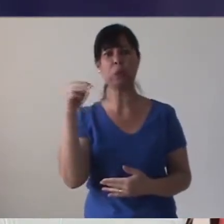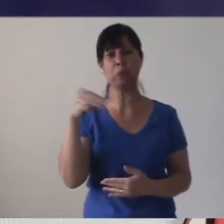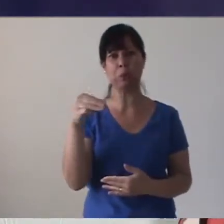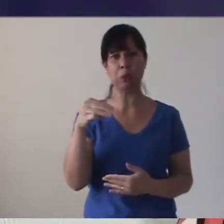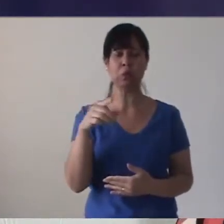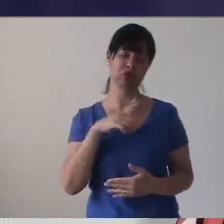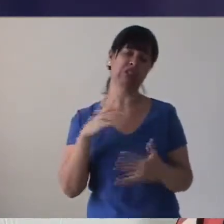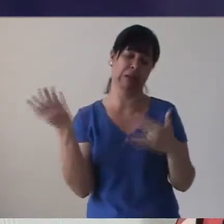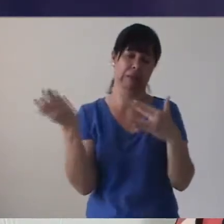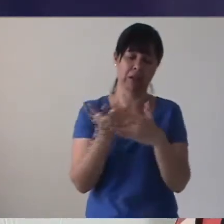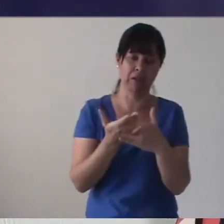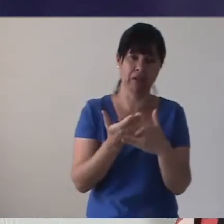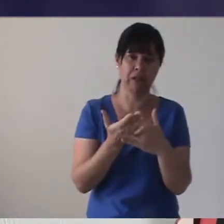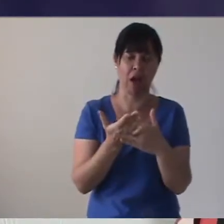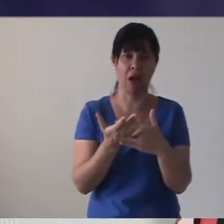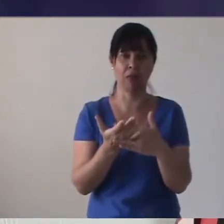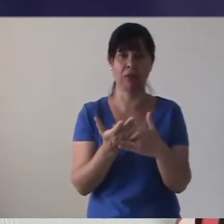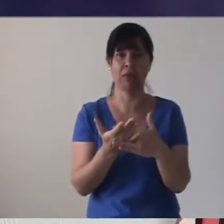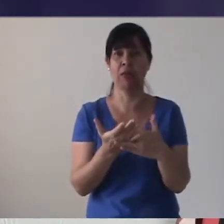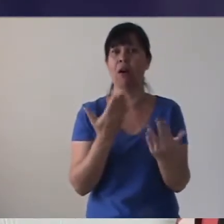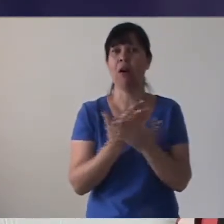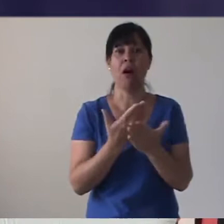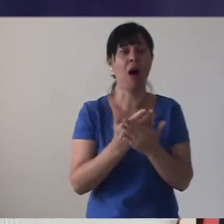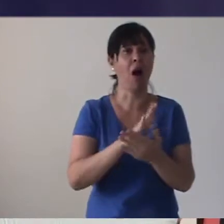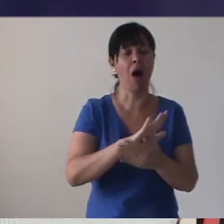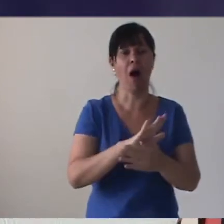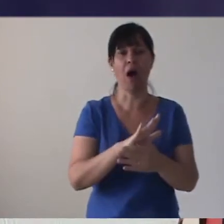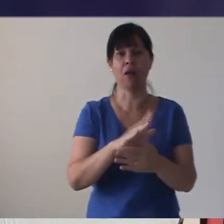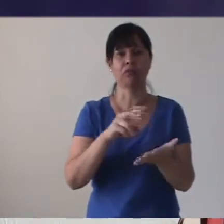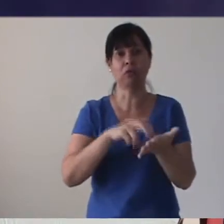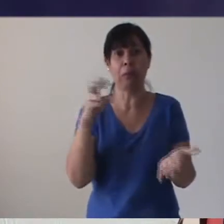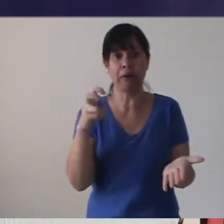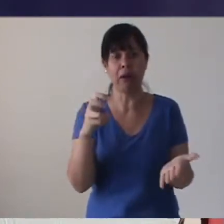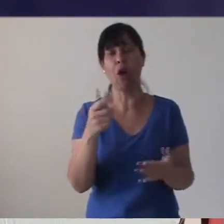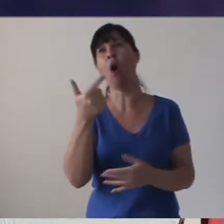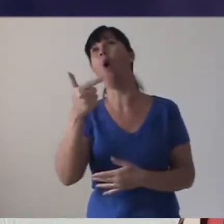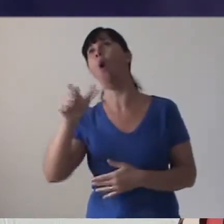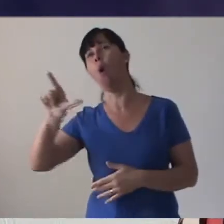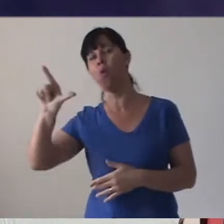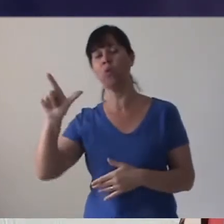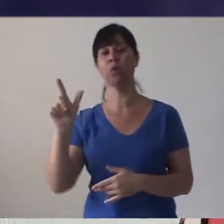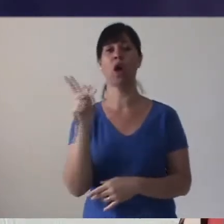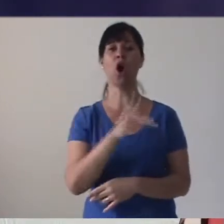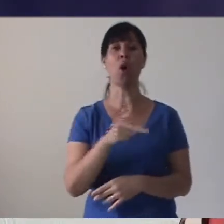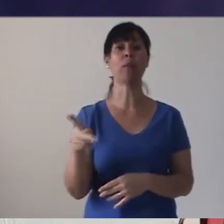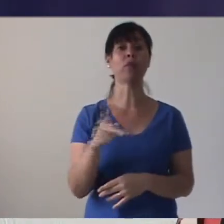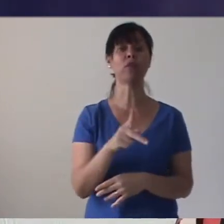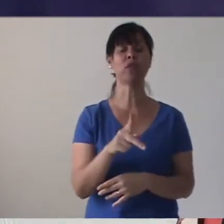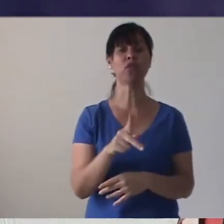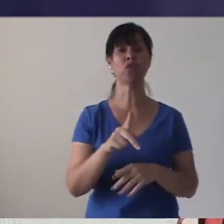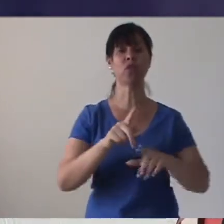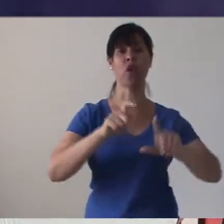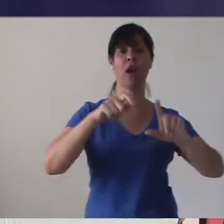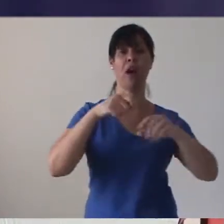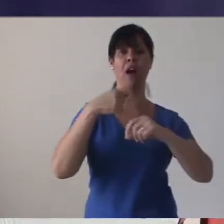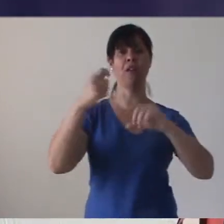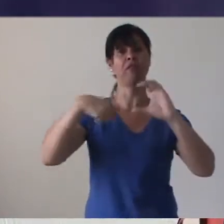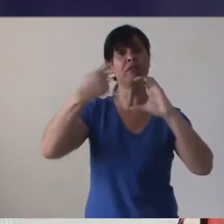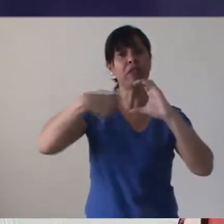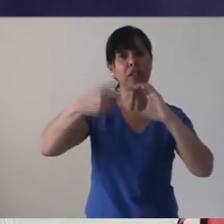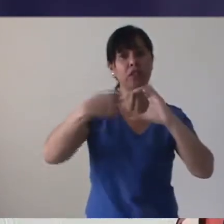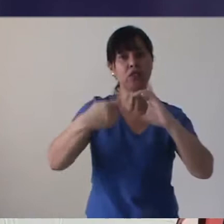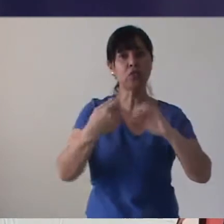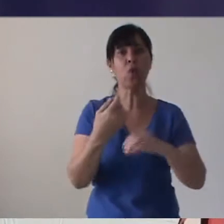seu intervalinho, voltava. Outras, os professores gravaram aulas de 40